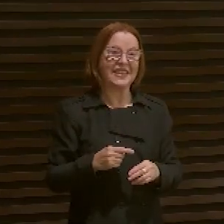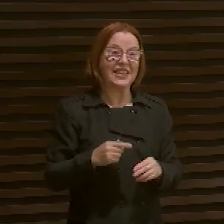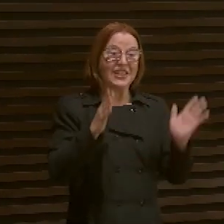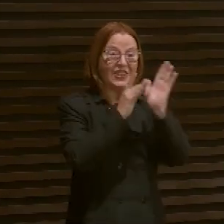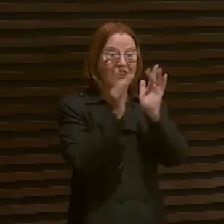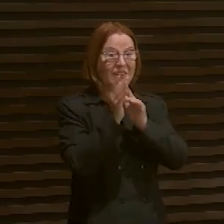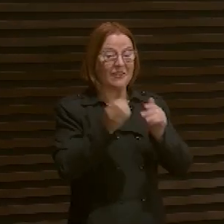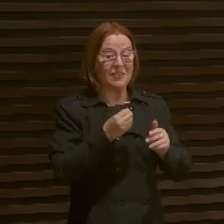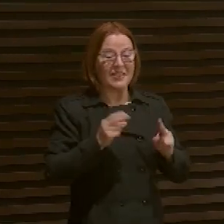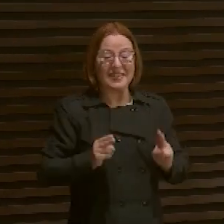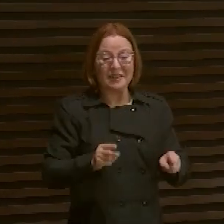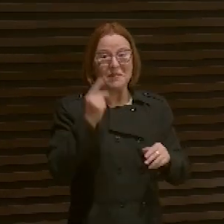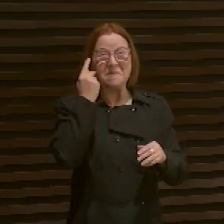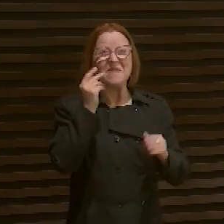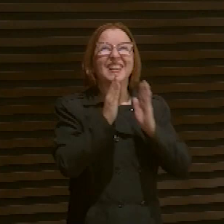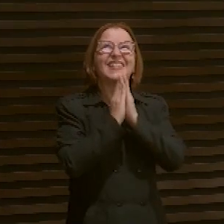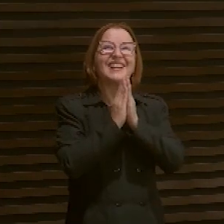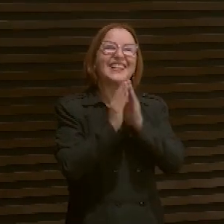Hebreus 7:25. Sempre.